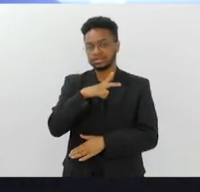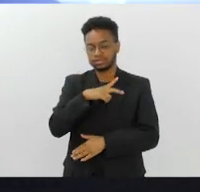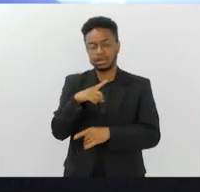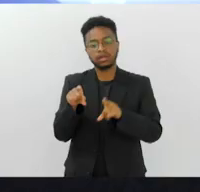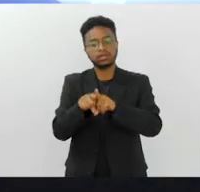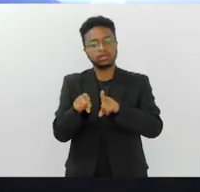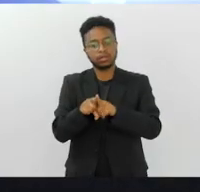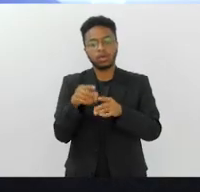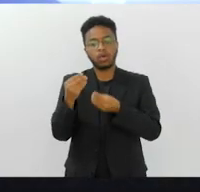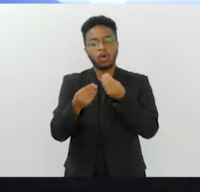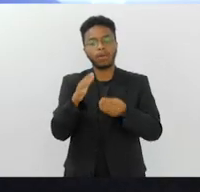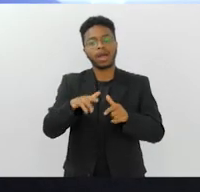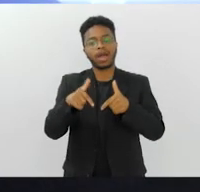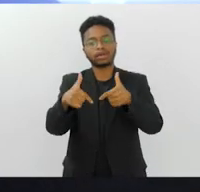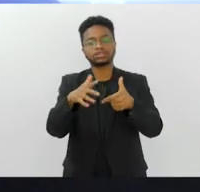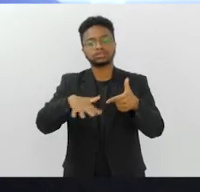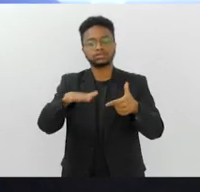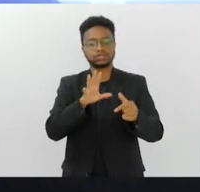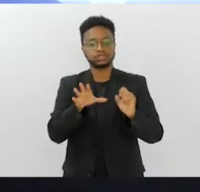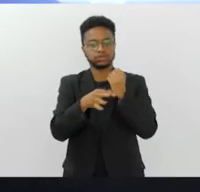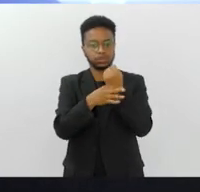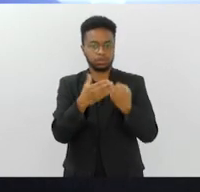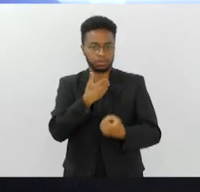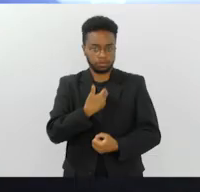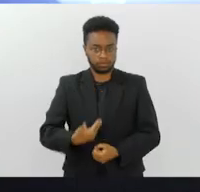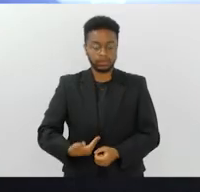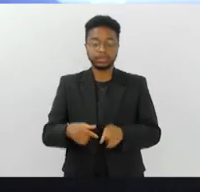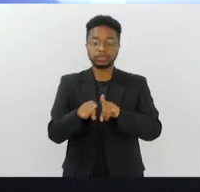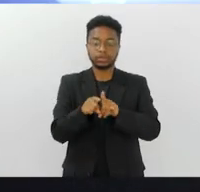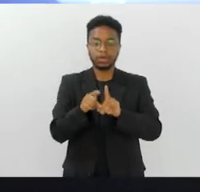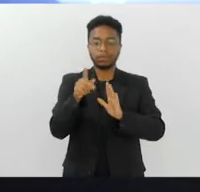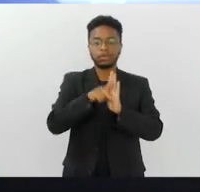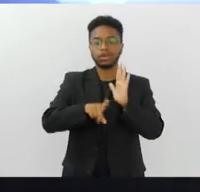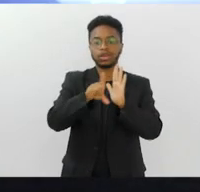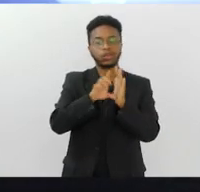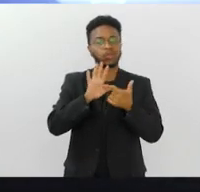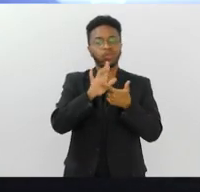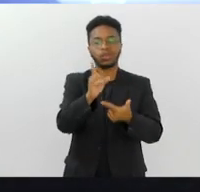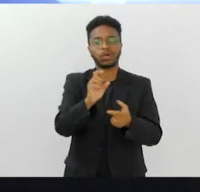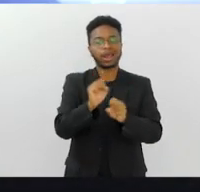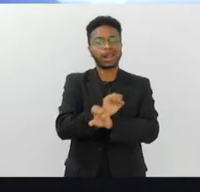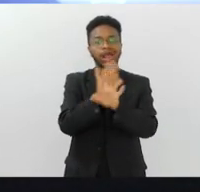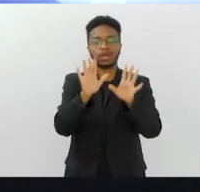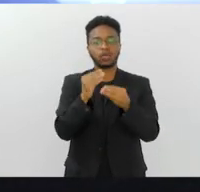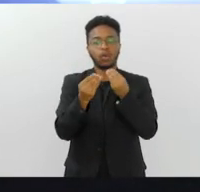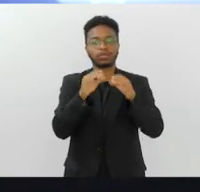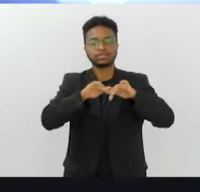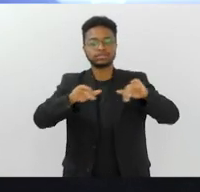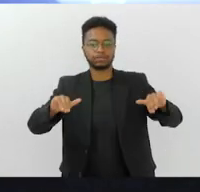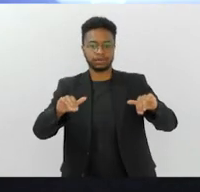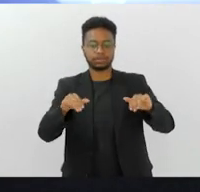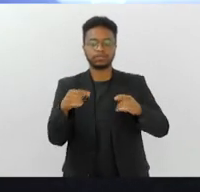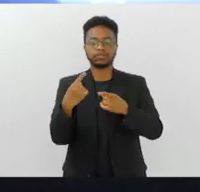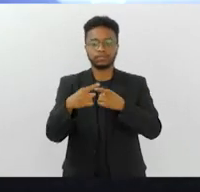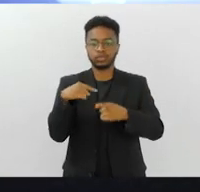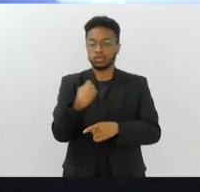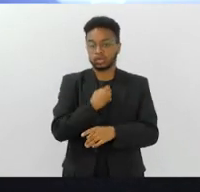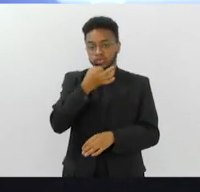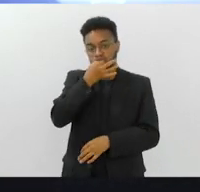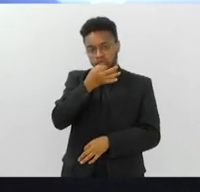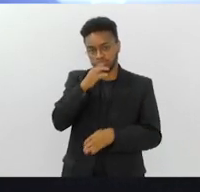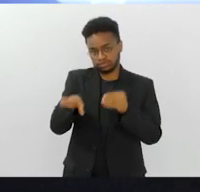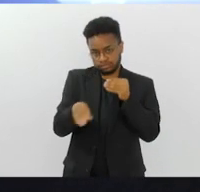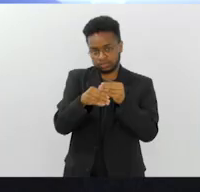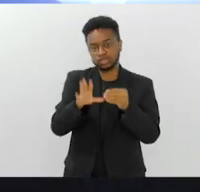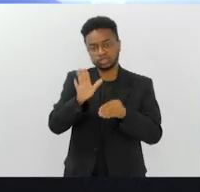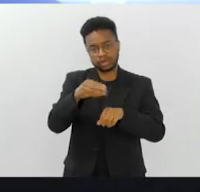Mas também da segurança pública em alguns pontos do projeto de lei não fica Clara essa distinção eh a gente deu algumas sugestões até já